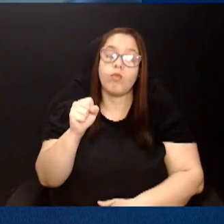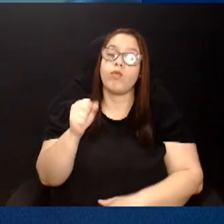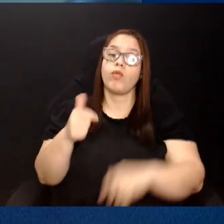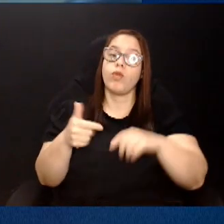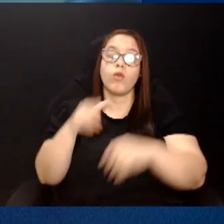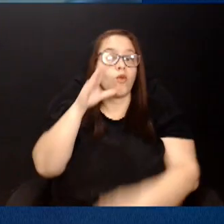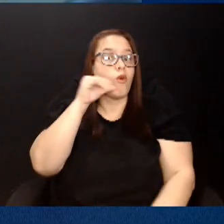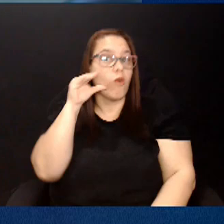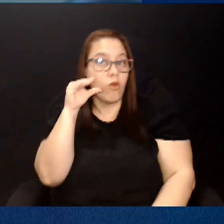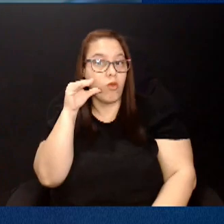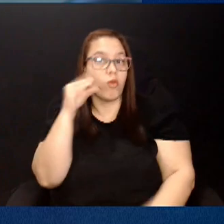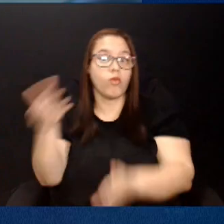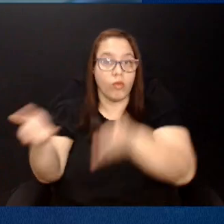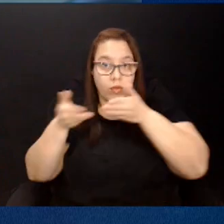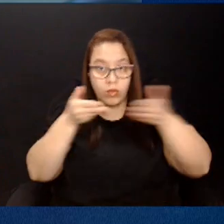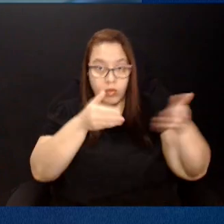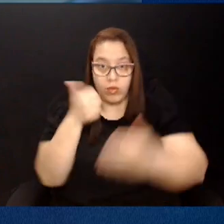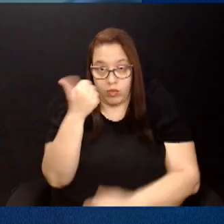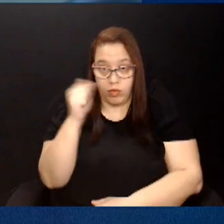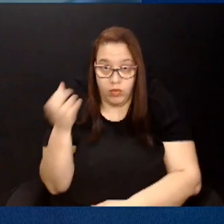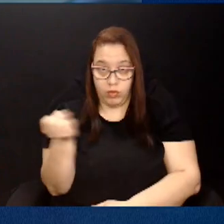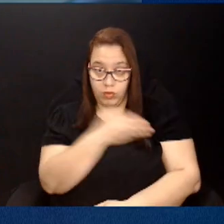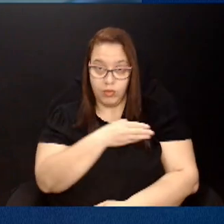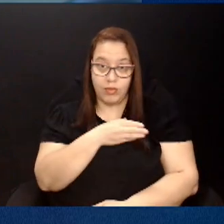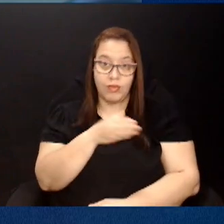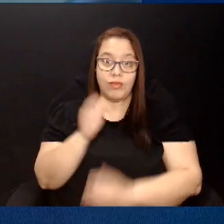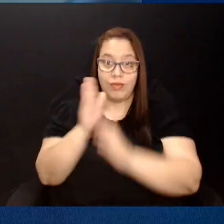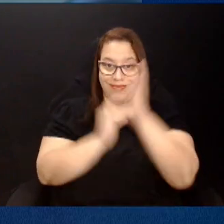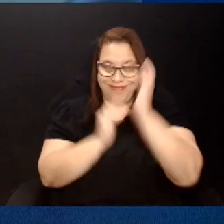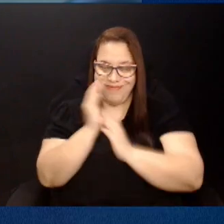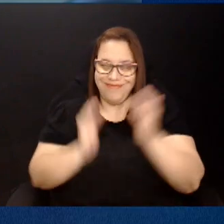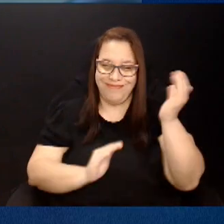e recebe 11 novos concursados.